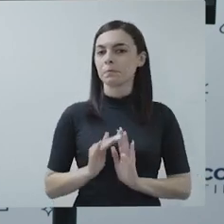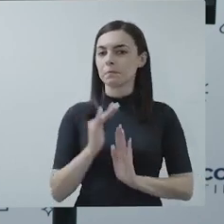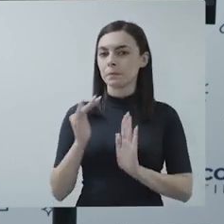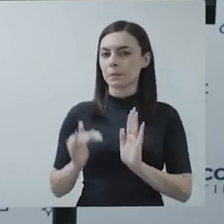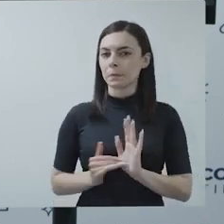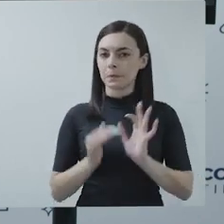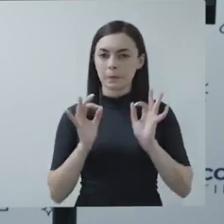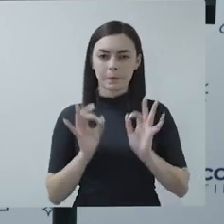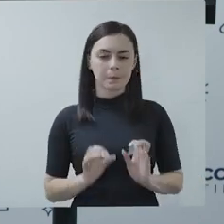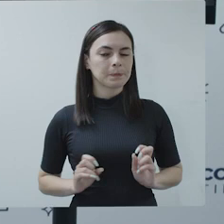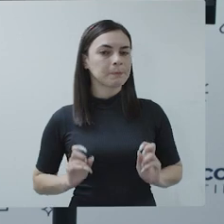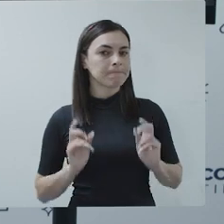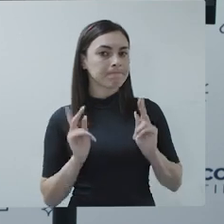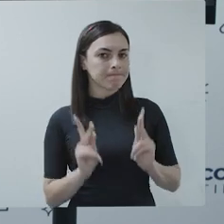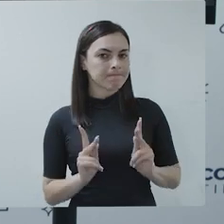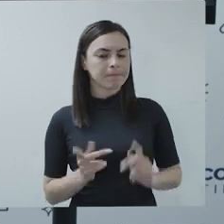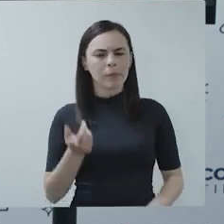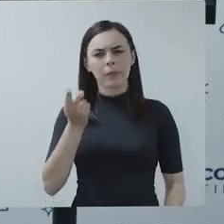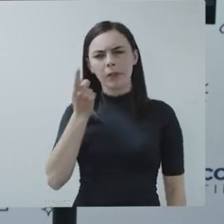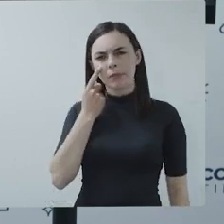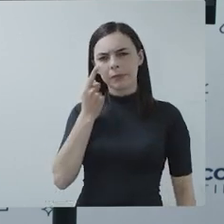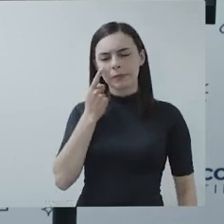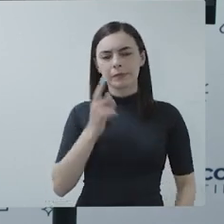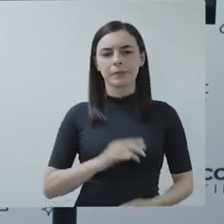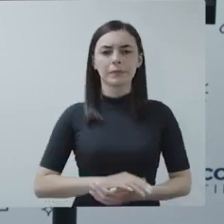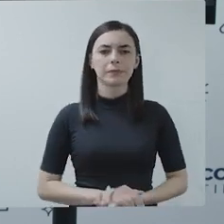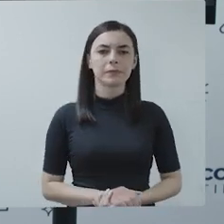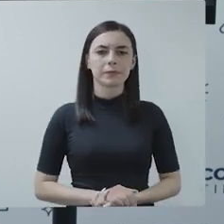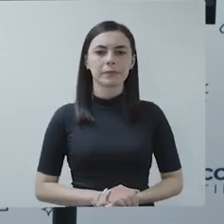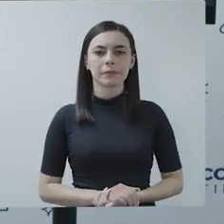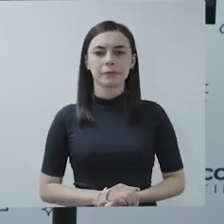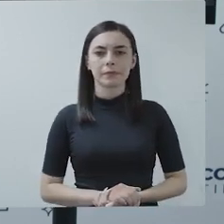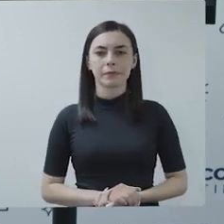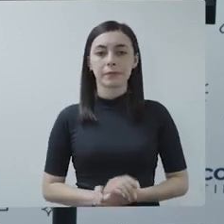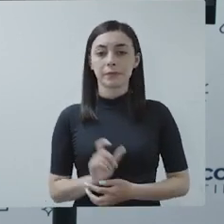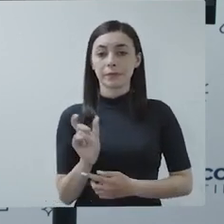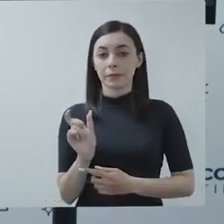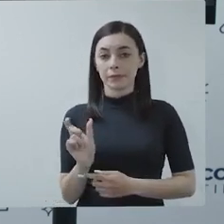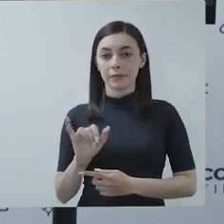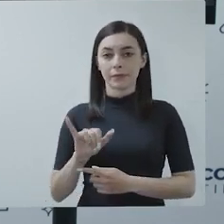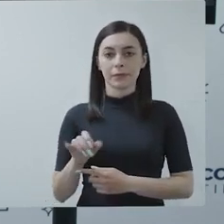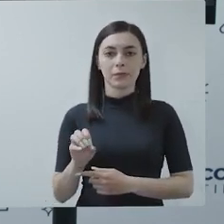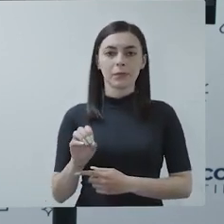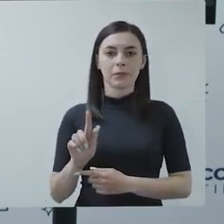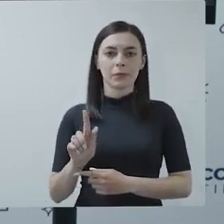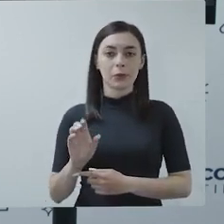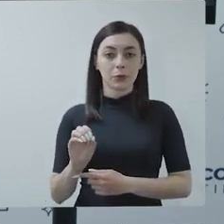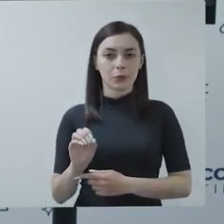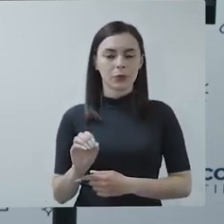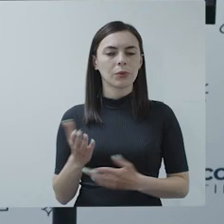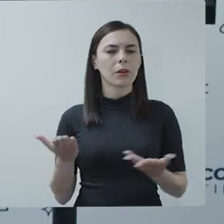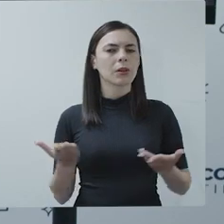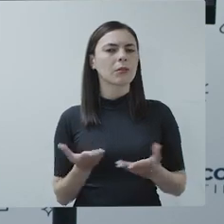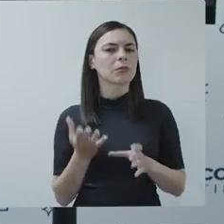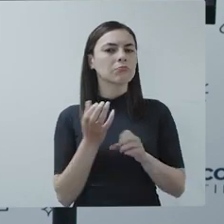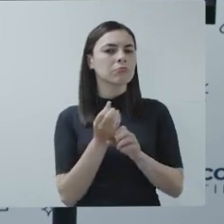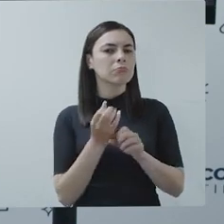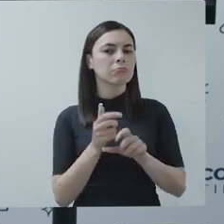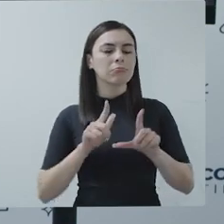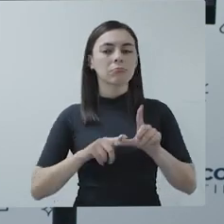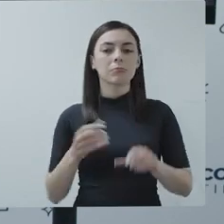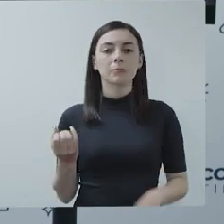certinho, ok? Então, vamos ver. Temos lá a palavra jogo. Vamos contar quantas letras tem.